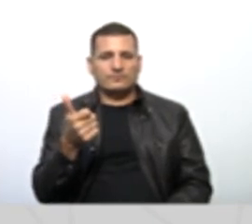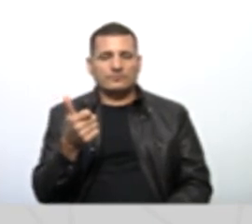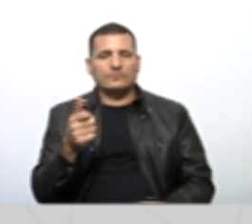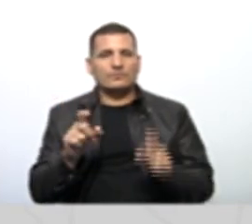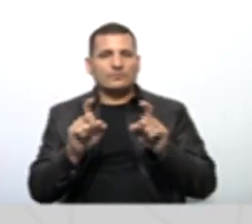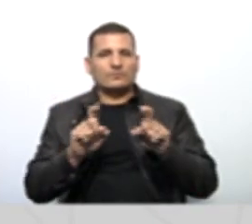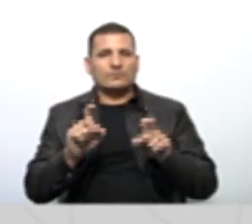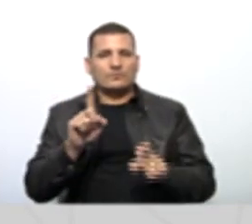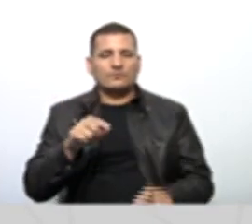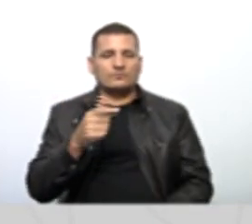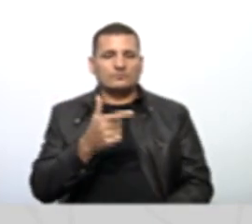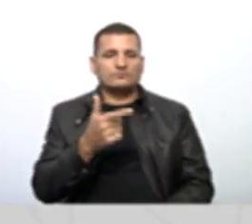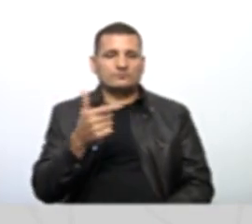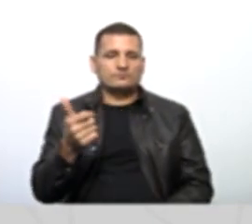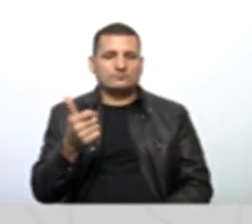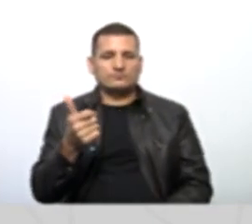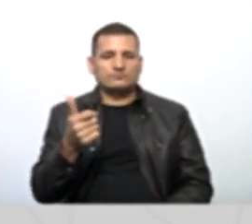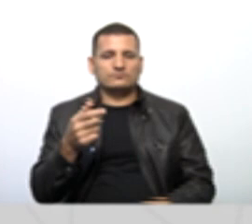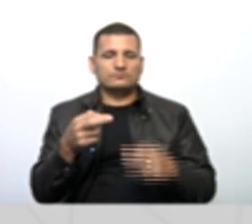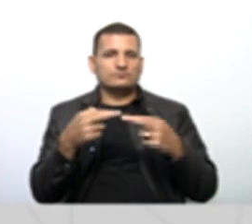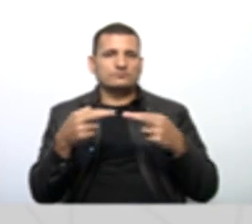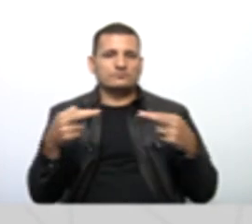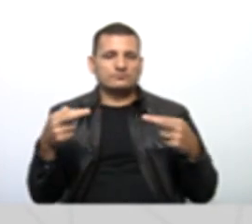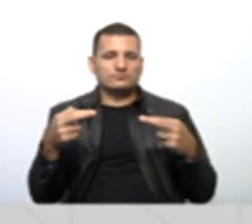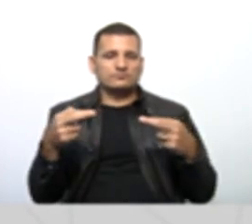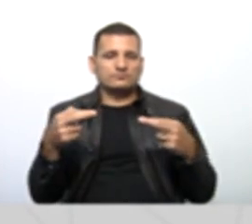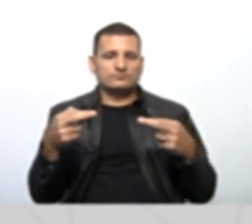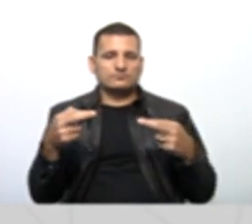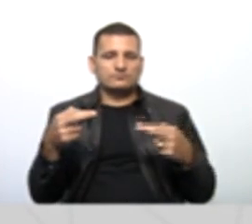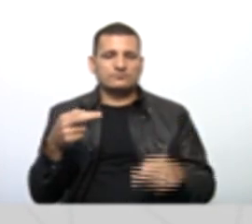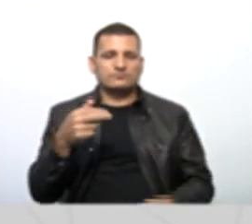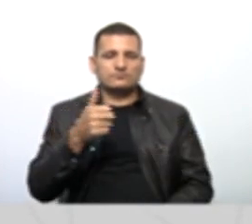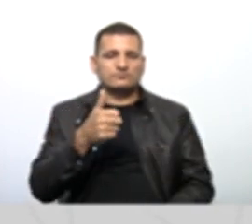21 ea nossa rede pessoal seria